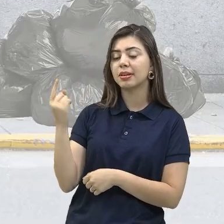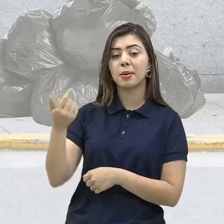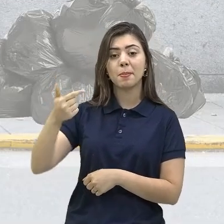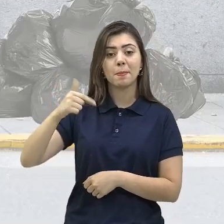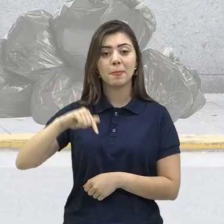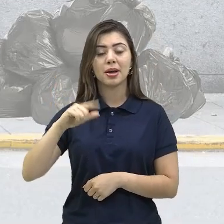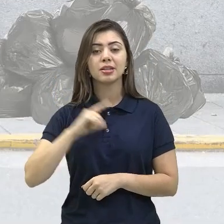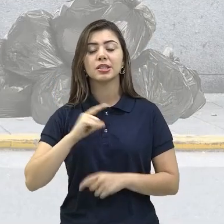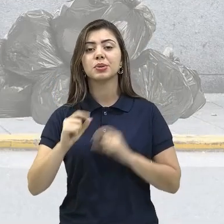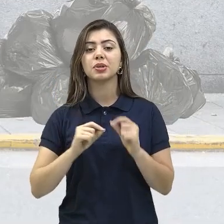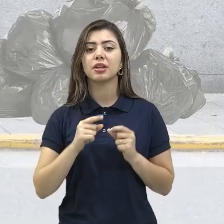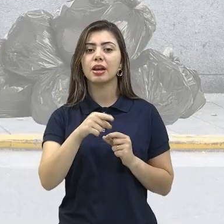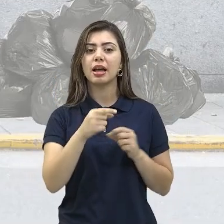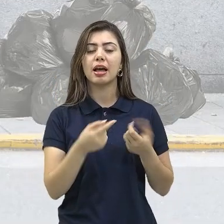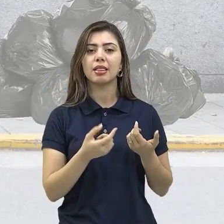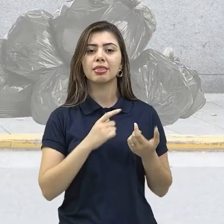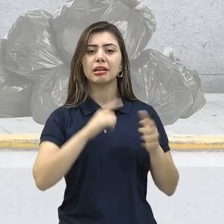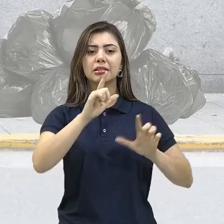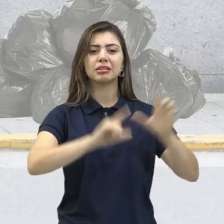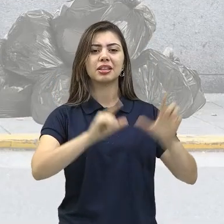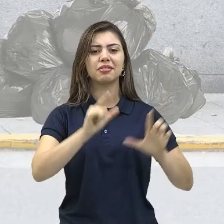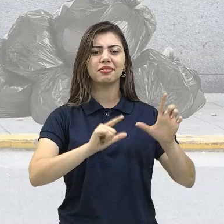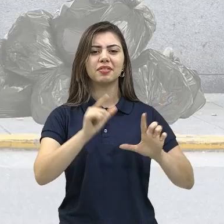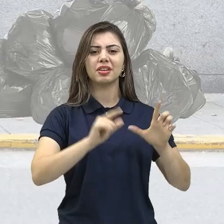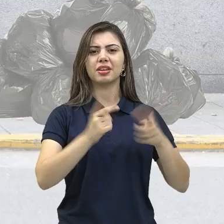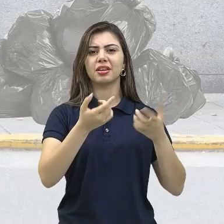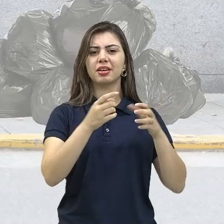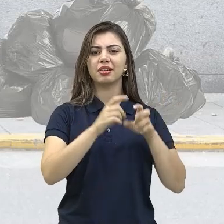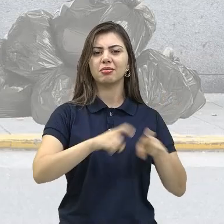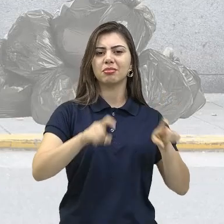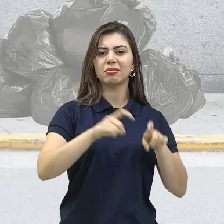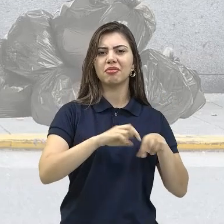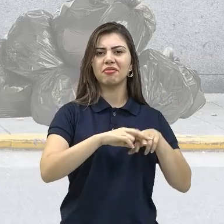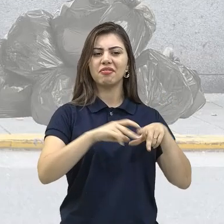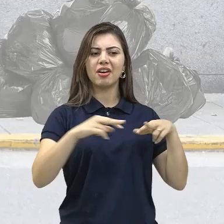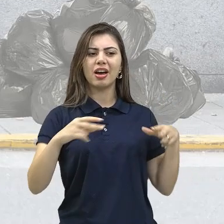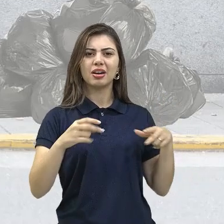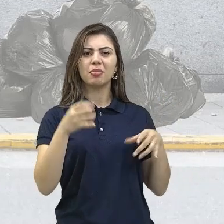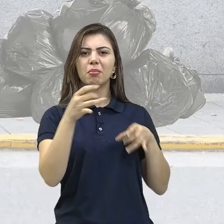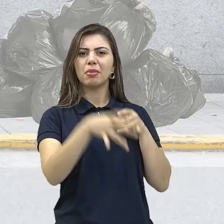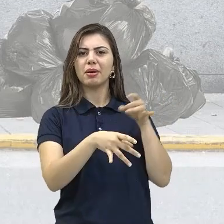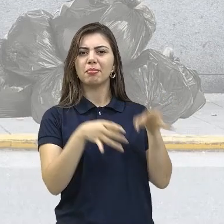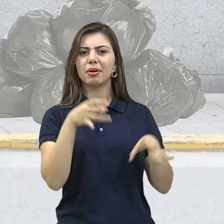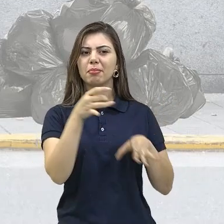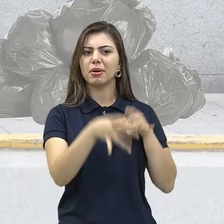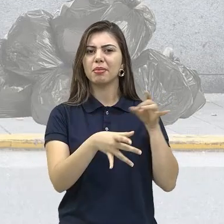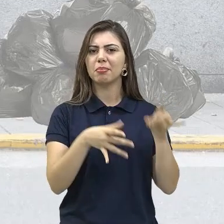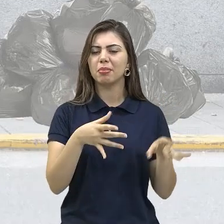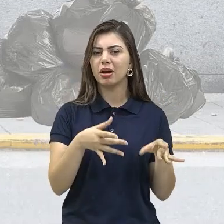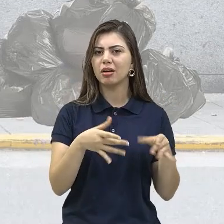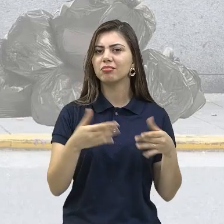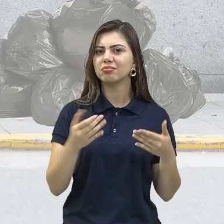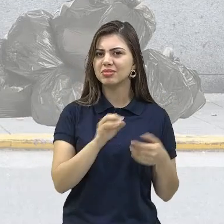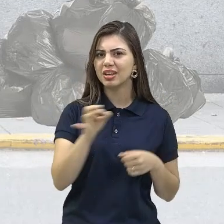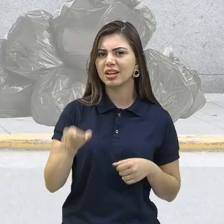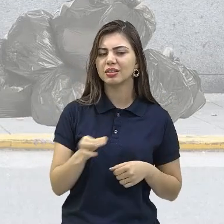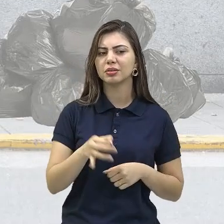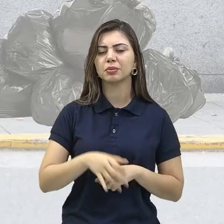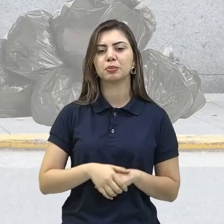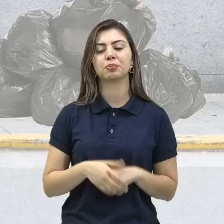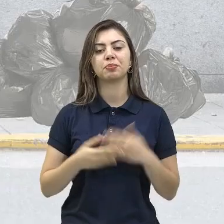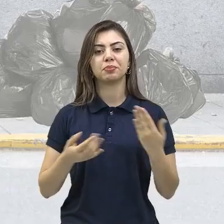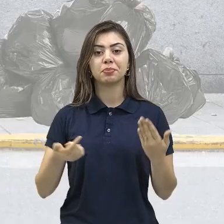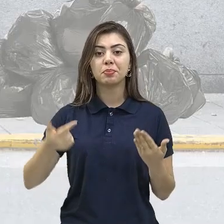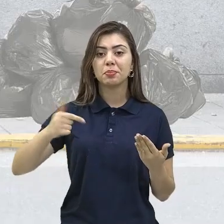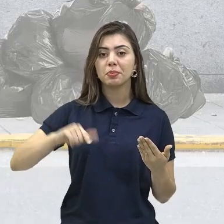lixo eletrônico, Então a gente vê que são coisas descartadas, que não estavam em uso assim nas residências. E a gente